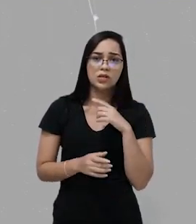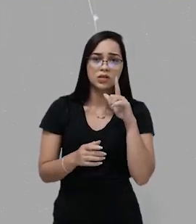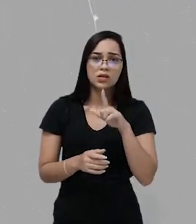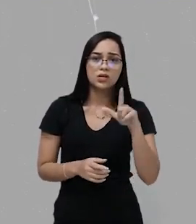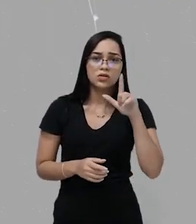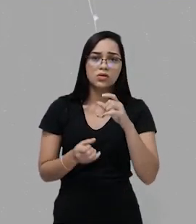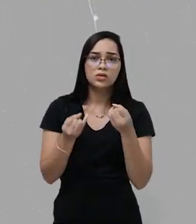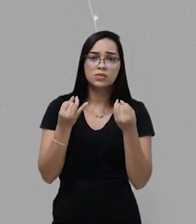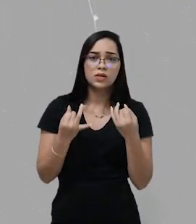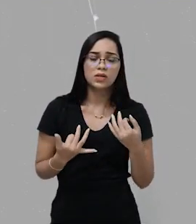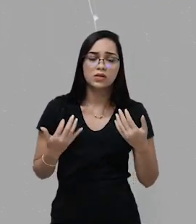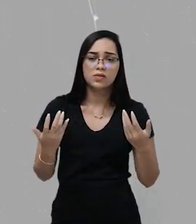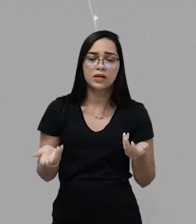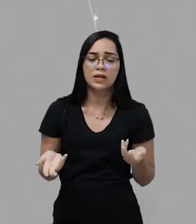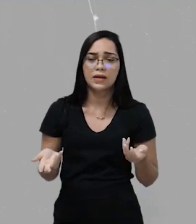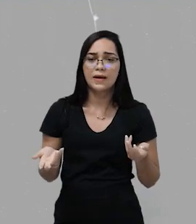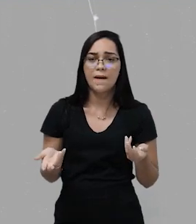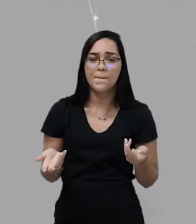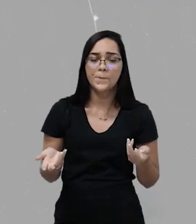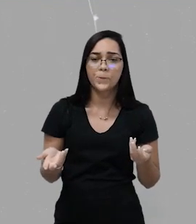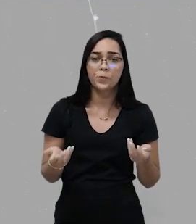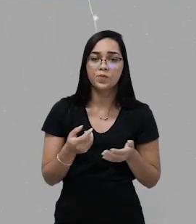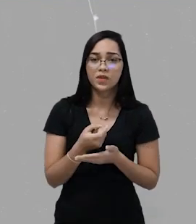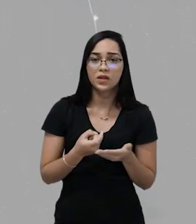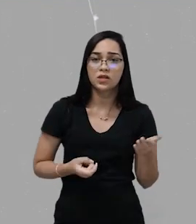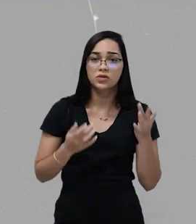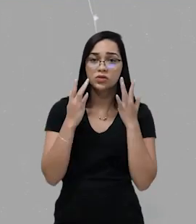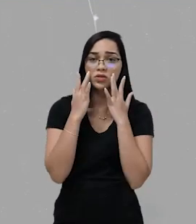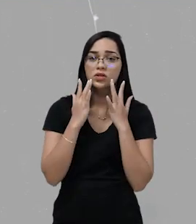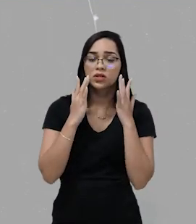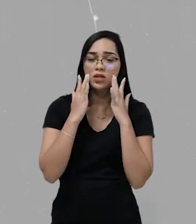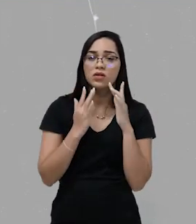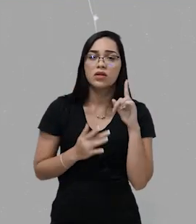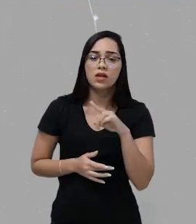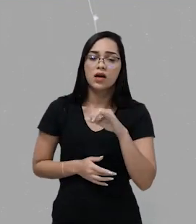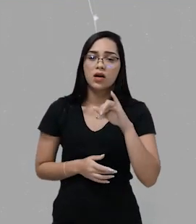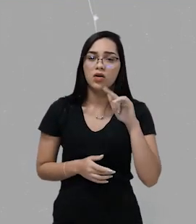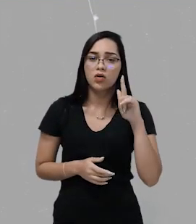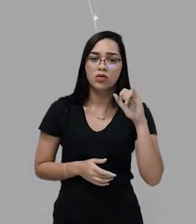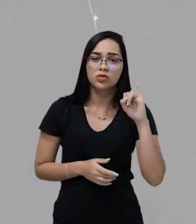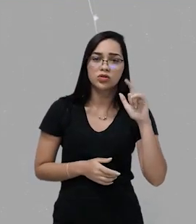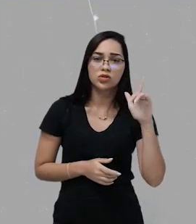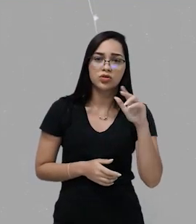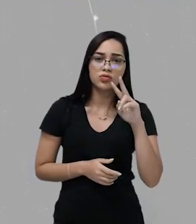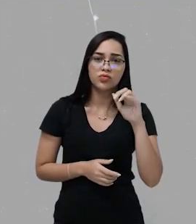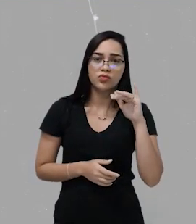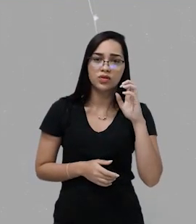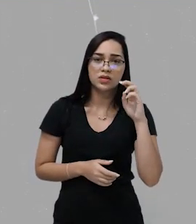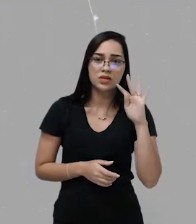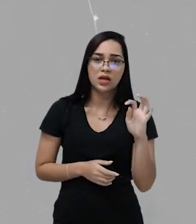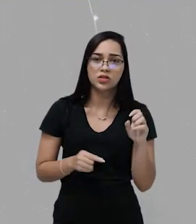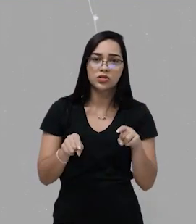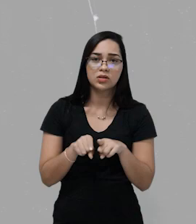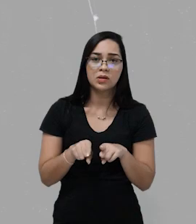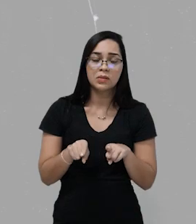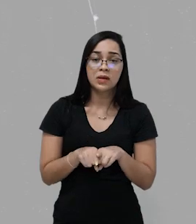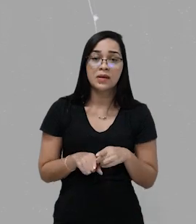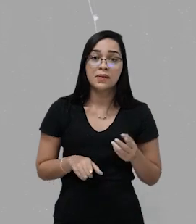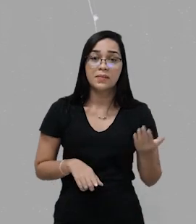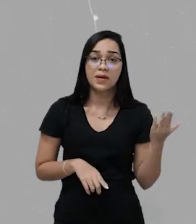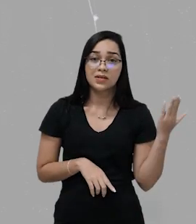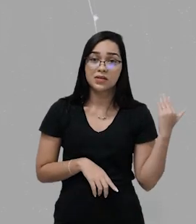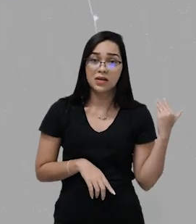literatura falando de texto teatral, lá com o Gil Vicente, na época do humanismo. Então, naquela